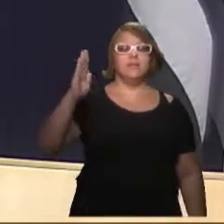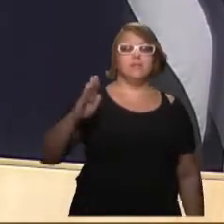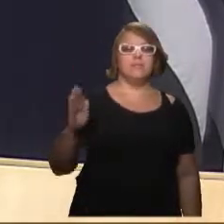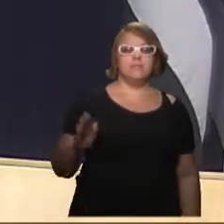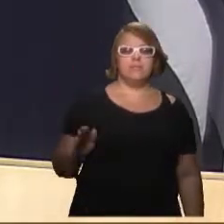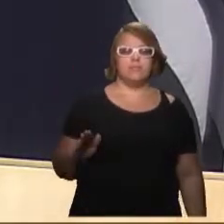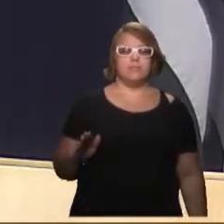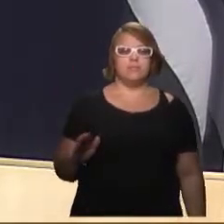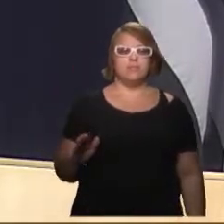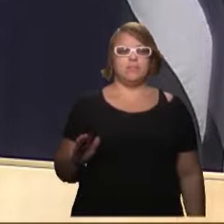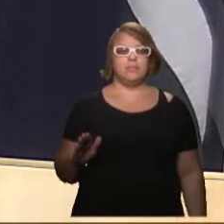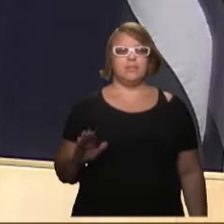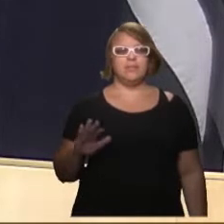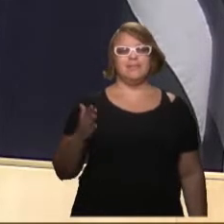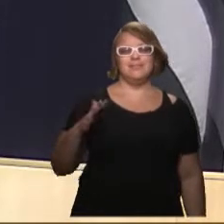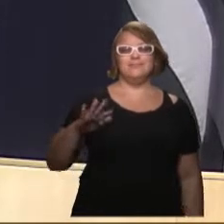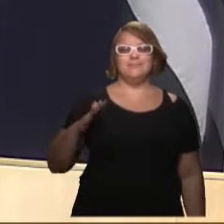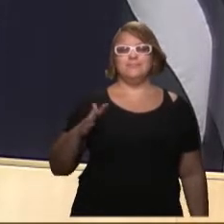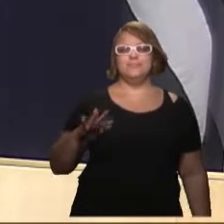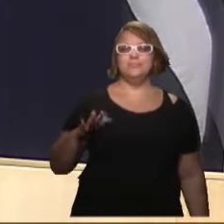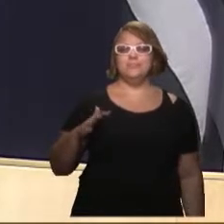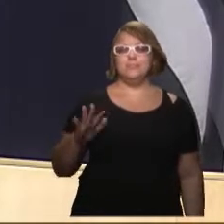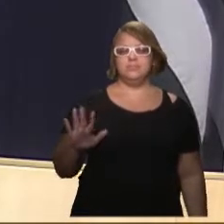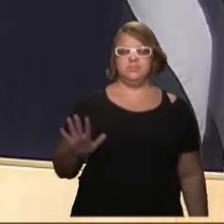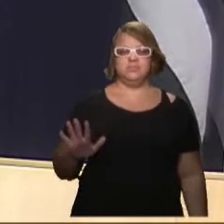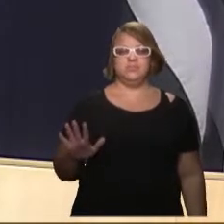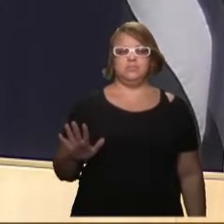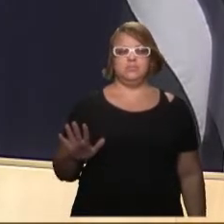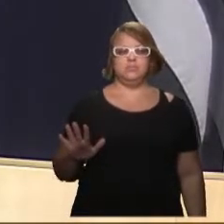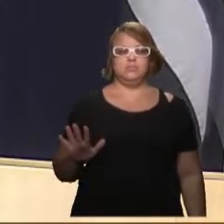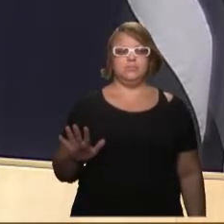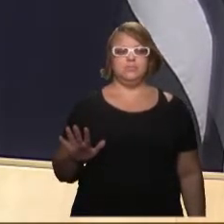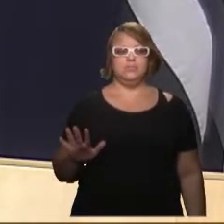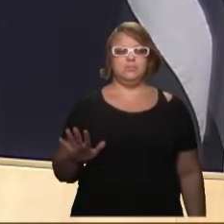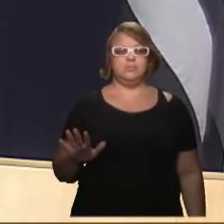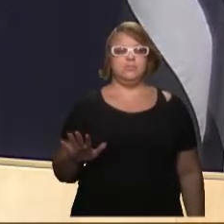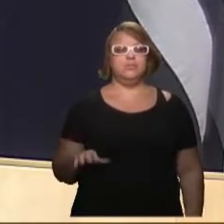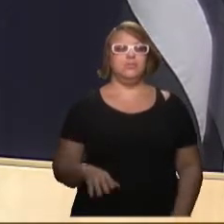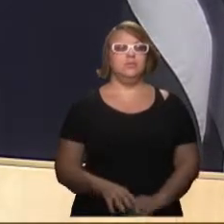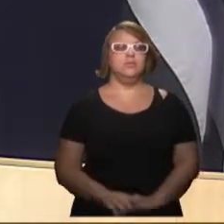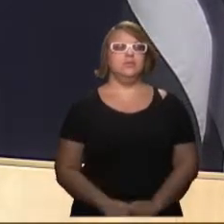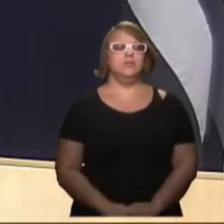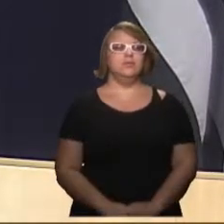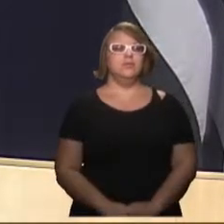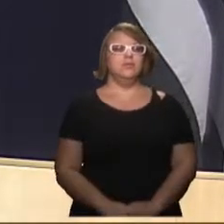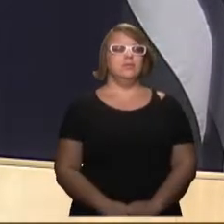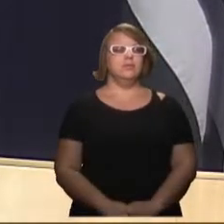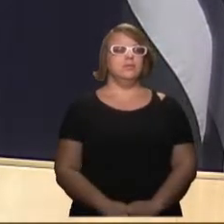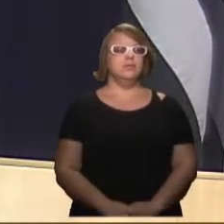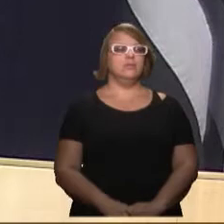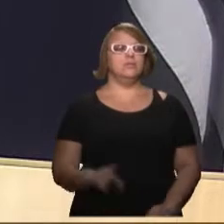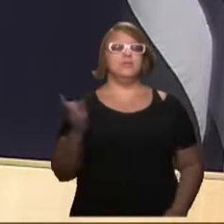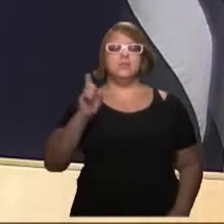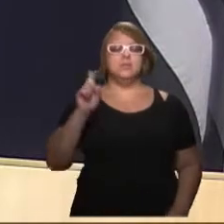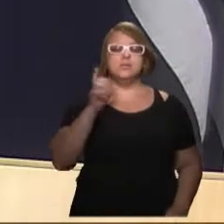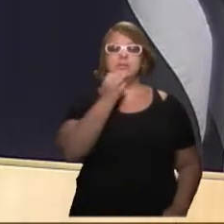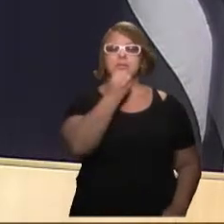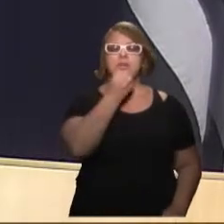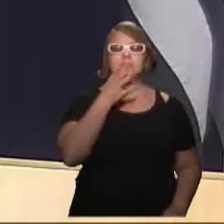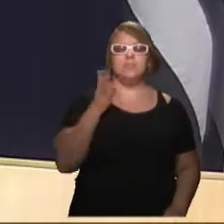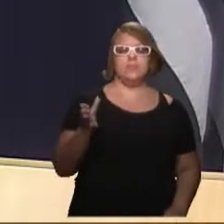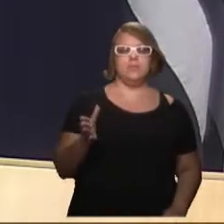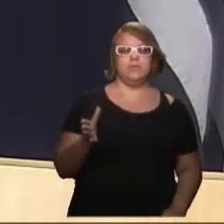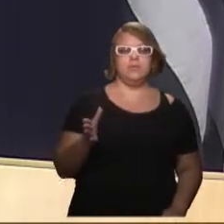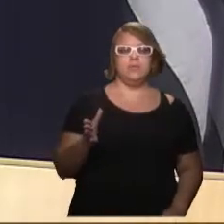aqui da nossa região, região sudeste, é muito fácil falar. Eu já disse aqui